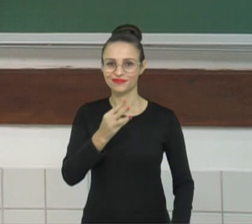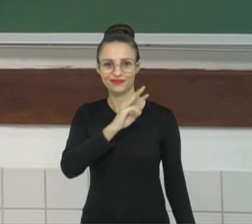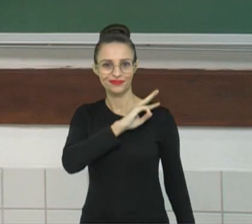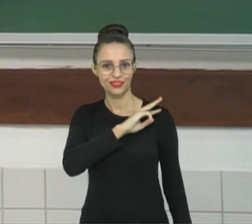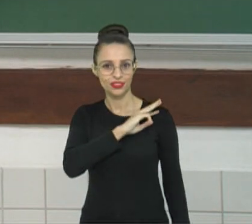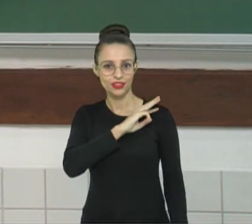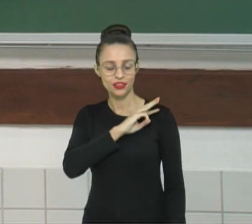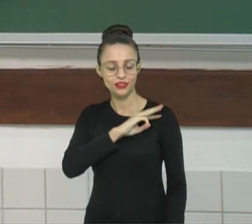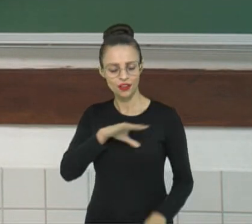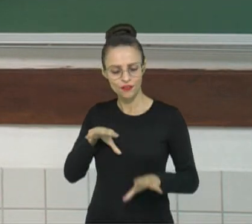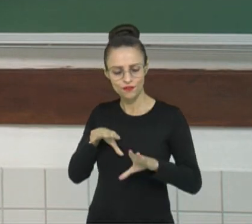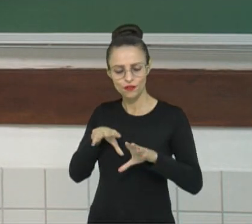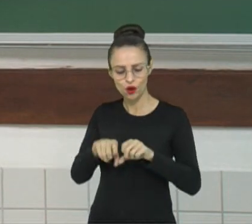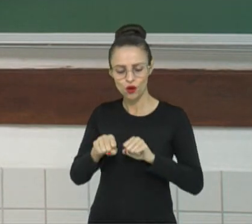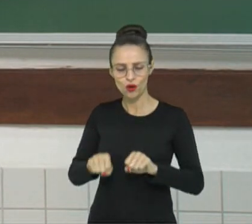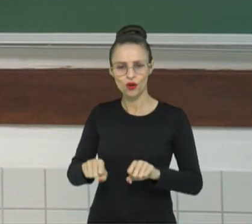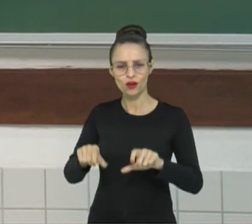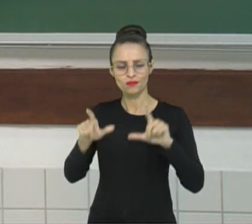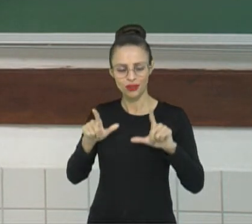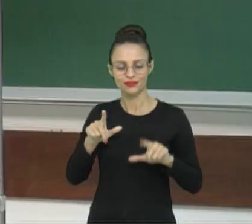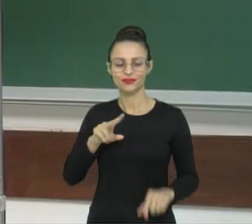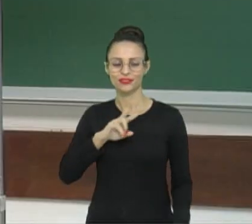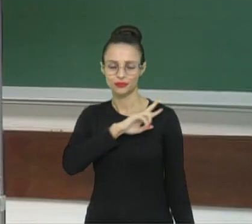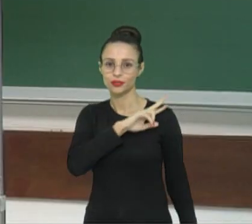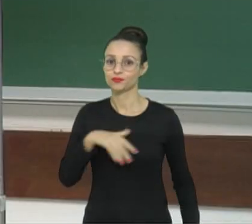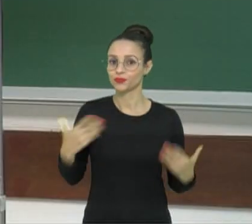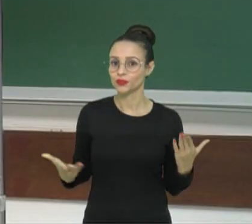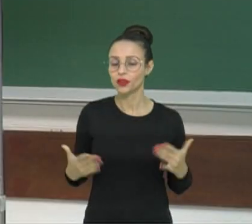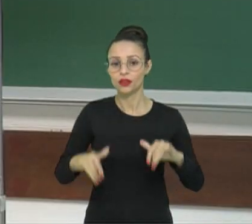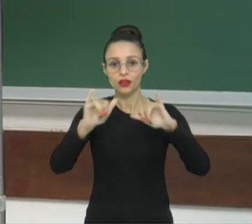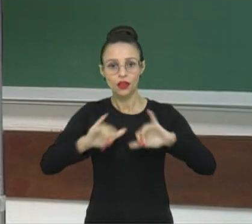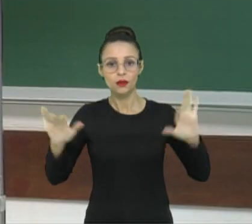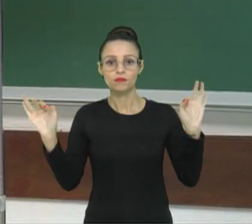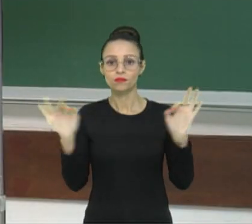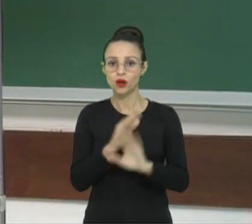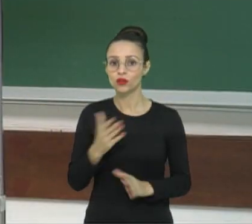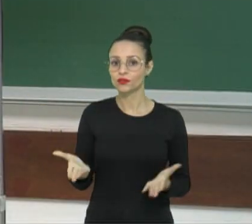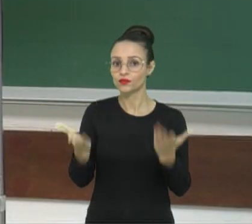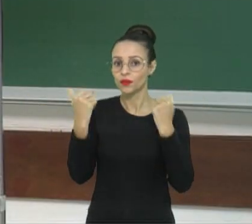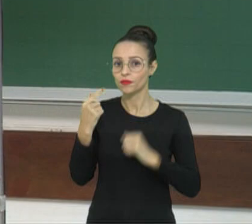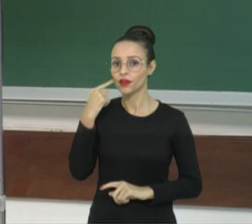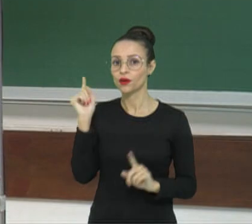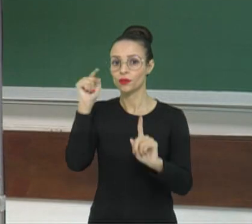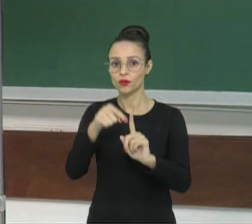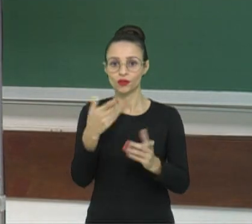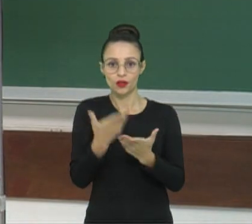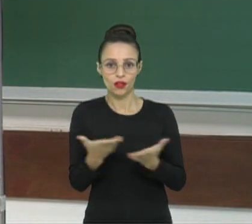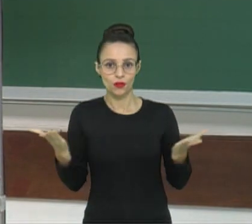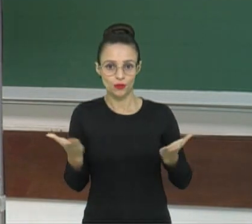série, encerrando o ensino médio. Dado o nosso recado, nós vamos aos nossos objetivos de hoje.